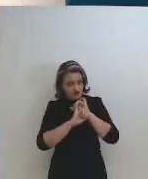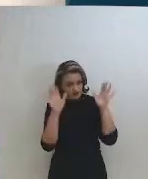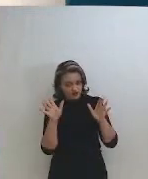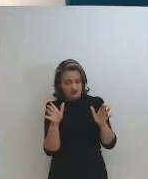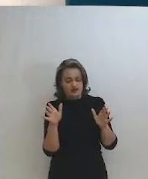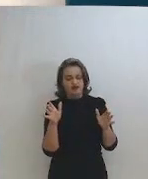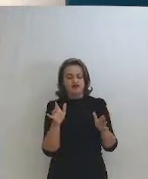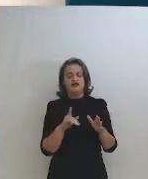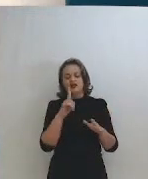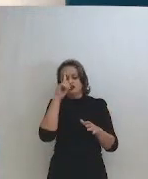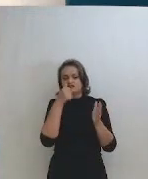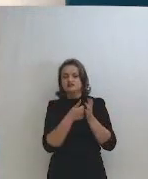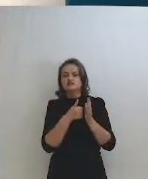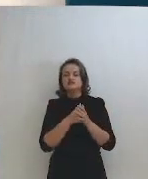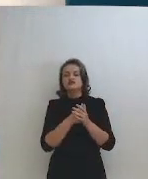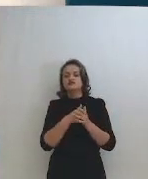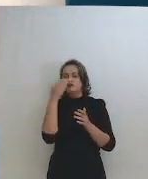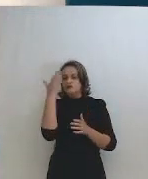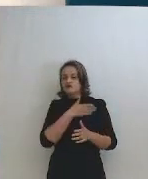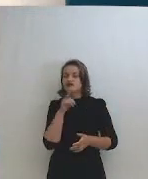por seguidas